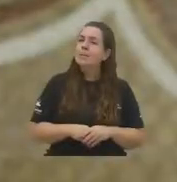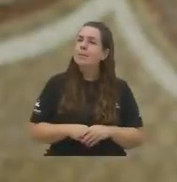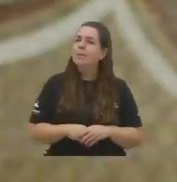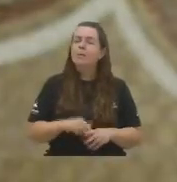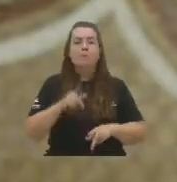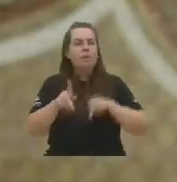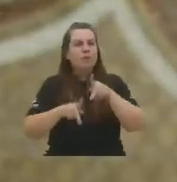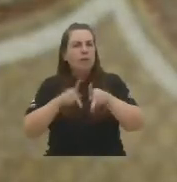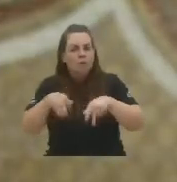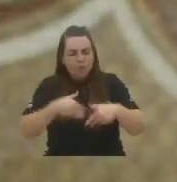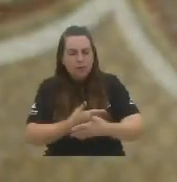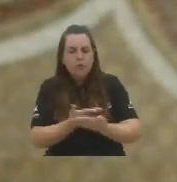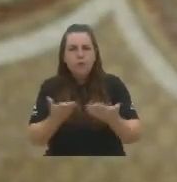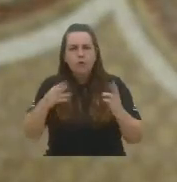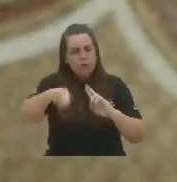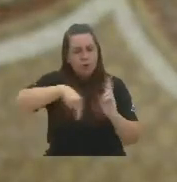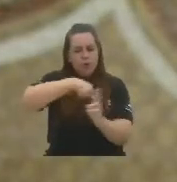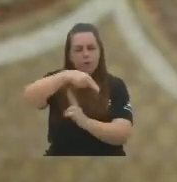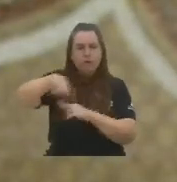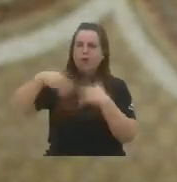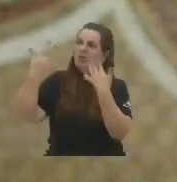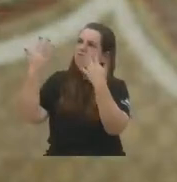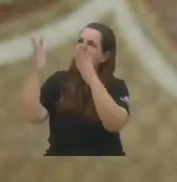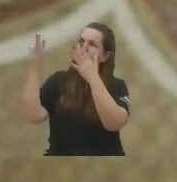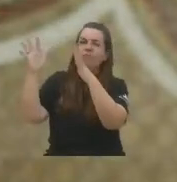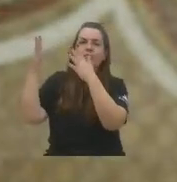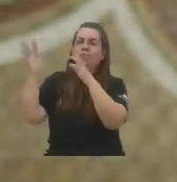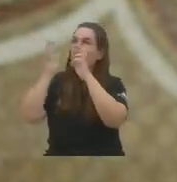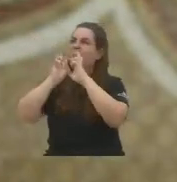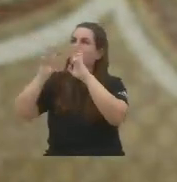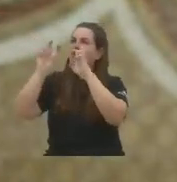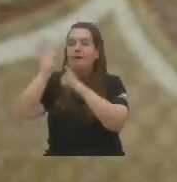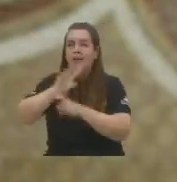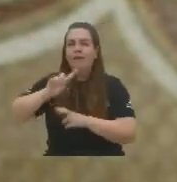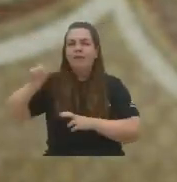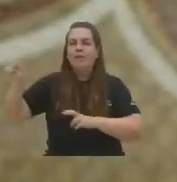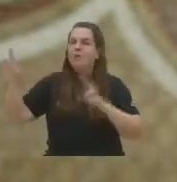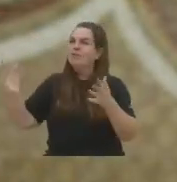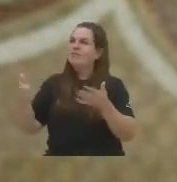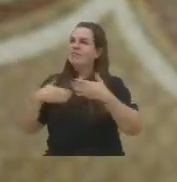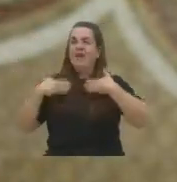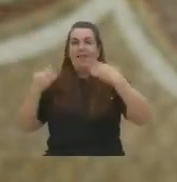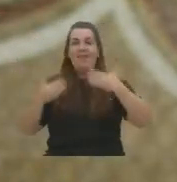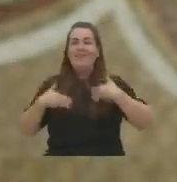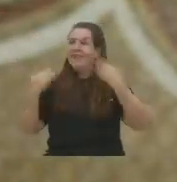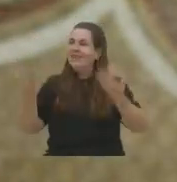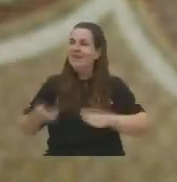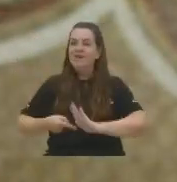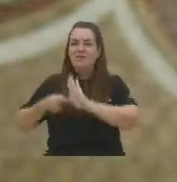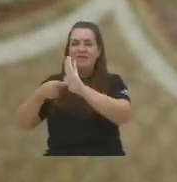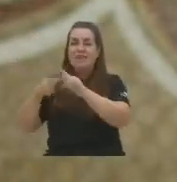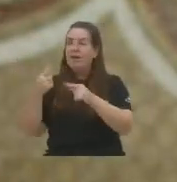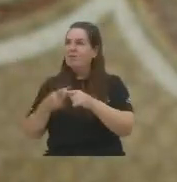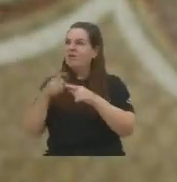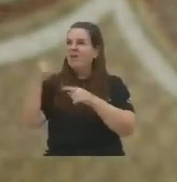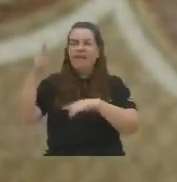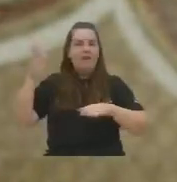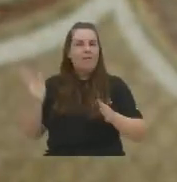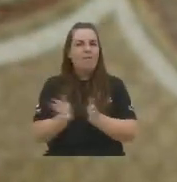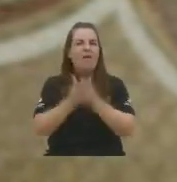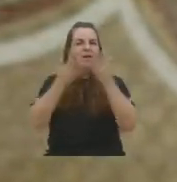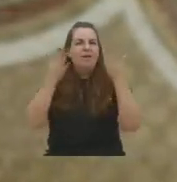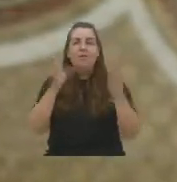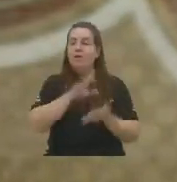Povos todos do universo, batei palmas. Gritai a Deus aclamação de alegria, porque sublime é o Senhor, ó